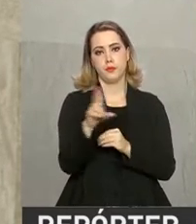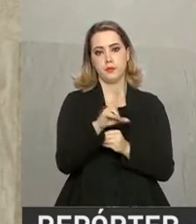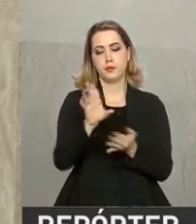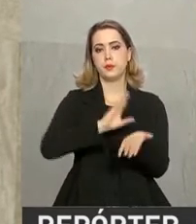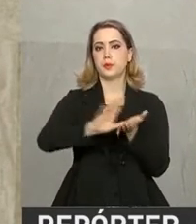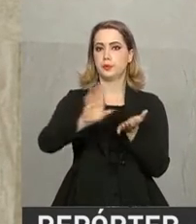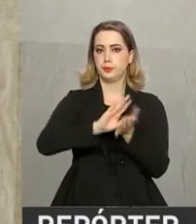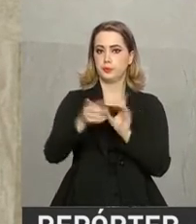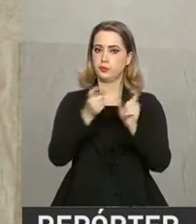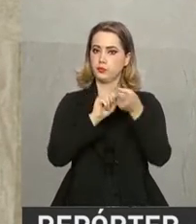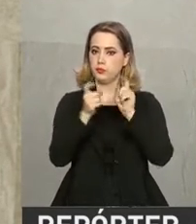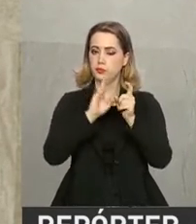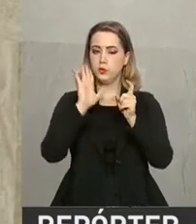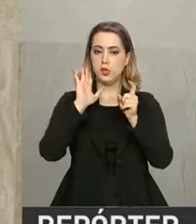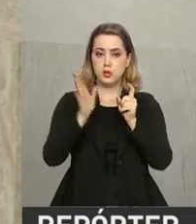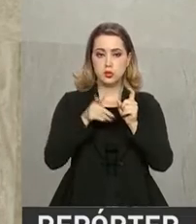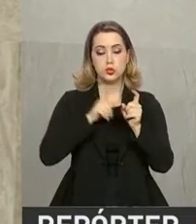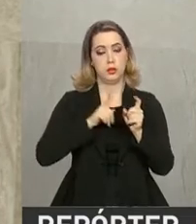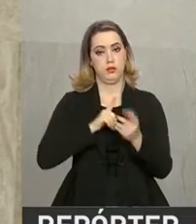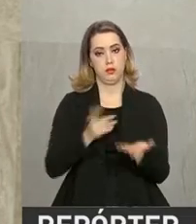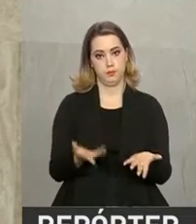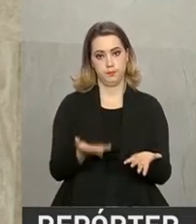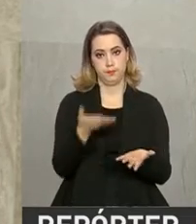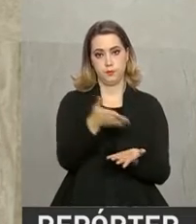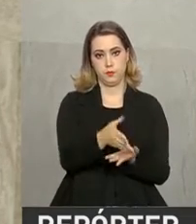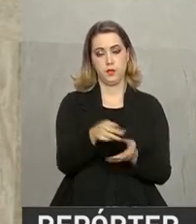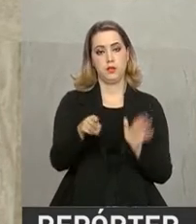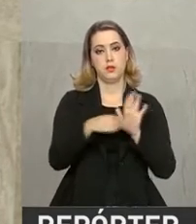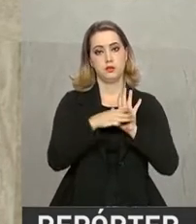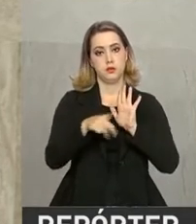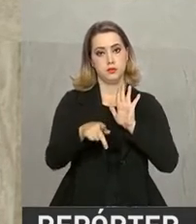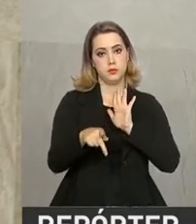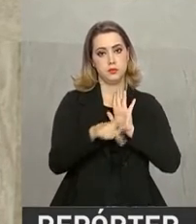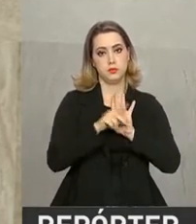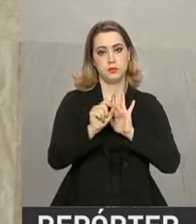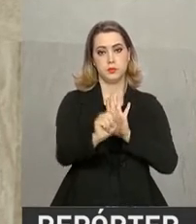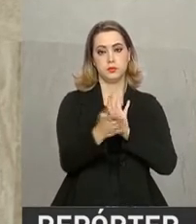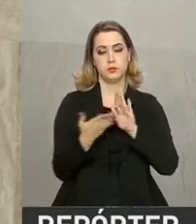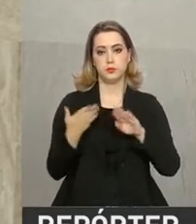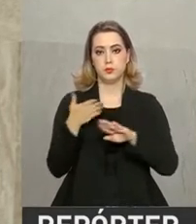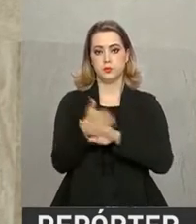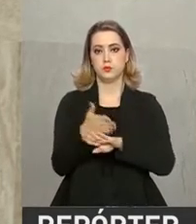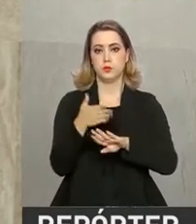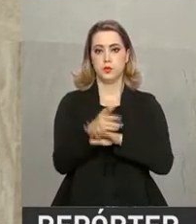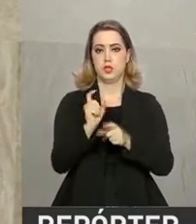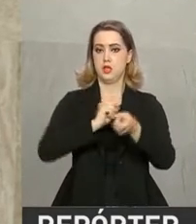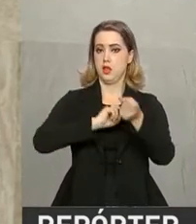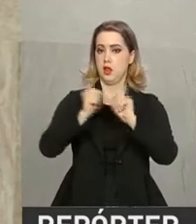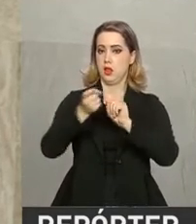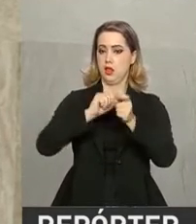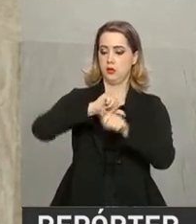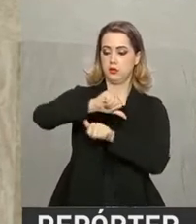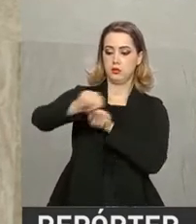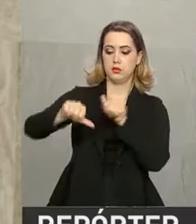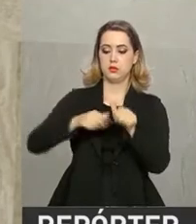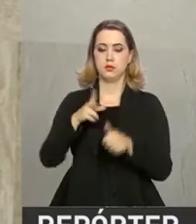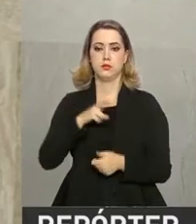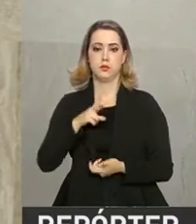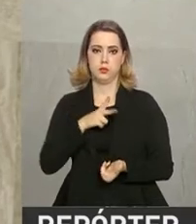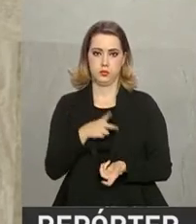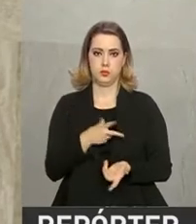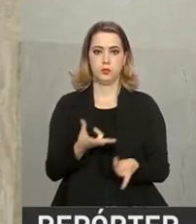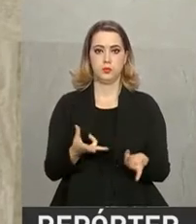concessões já existentes essa medida provisória faz parte do programa de concessões e privatizações do governo